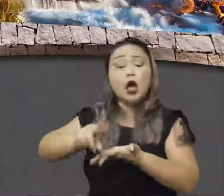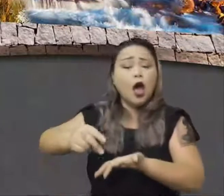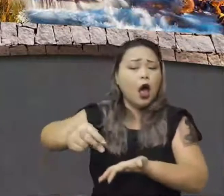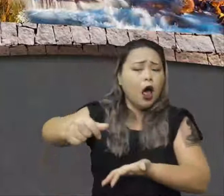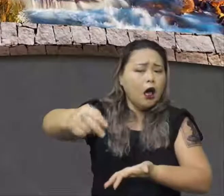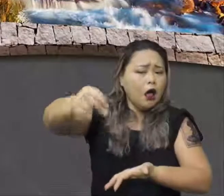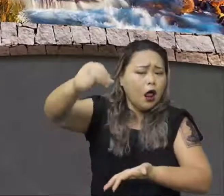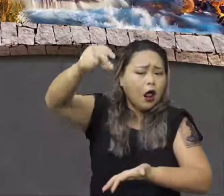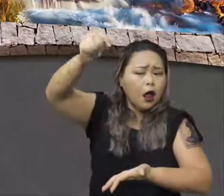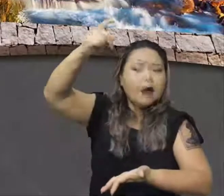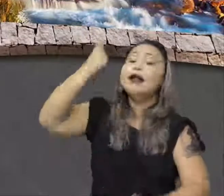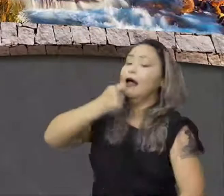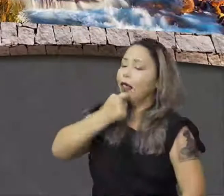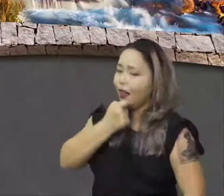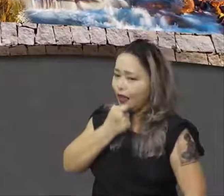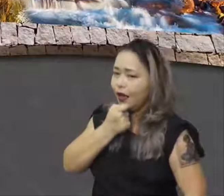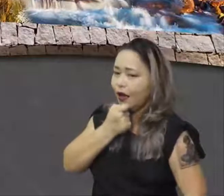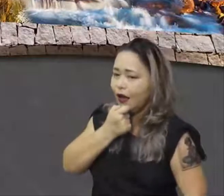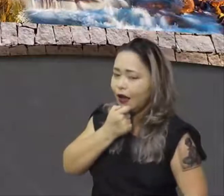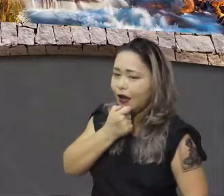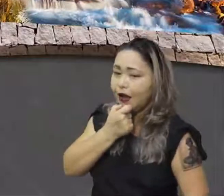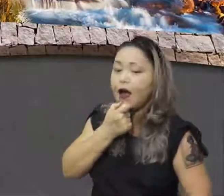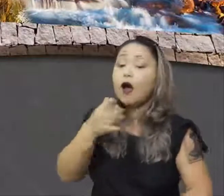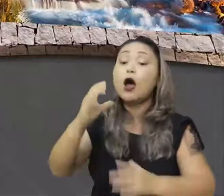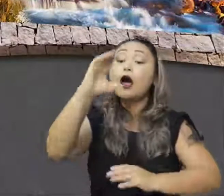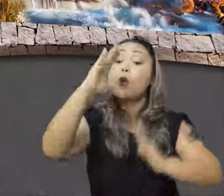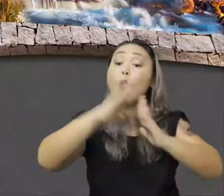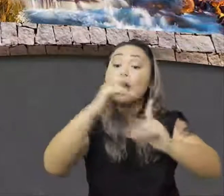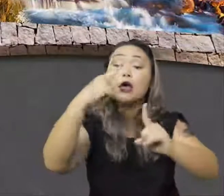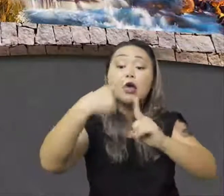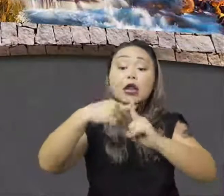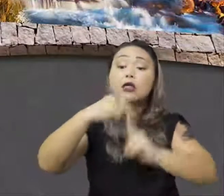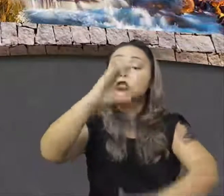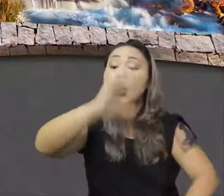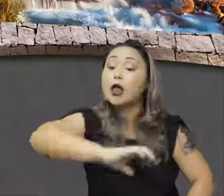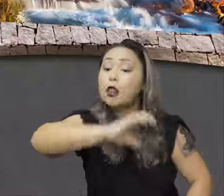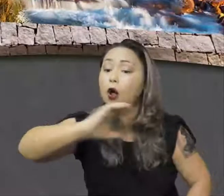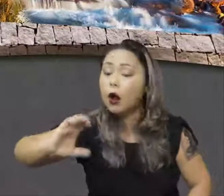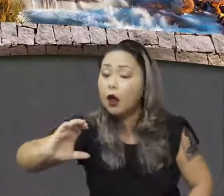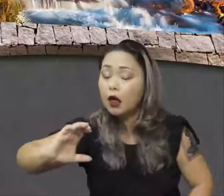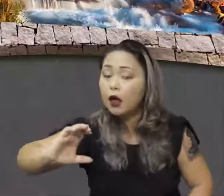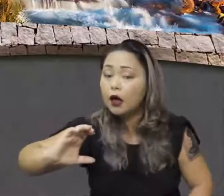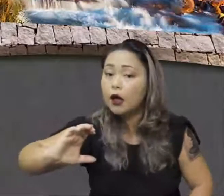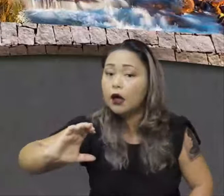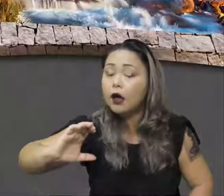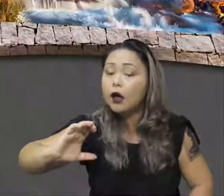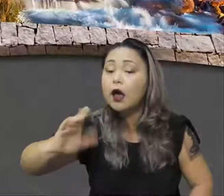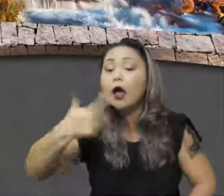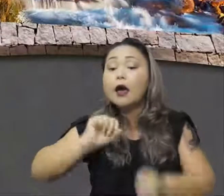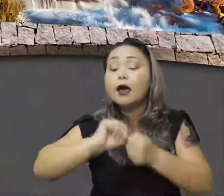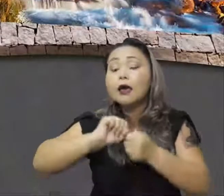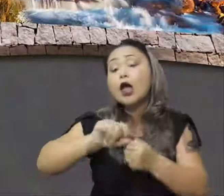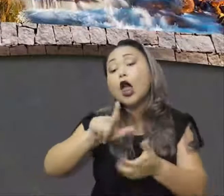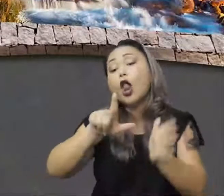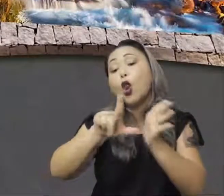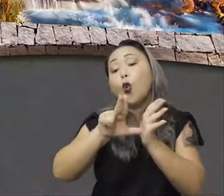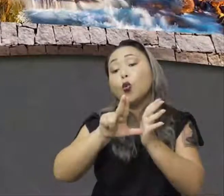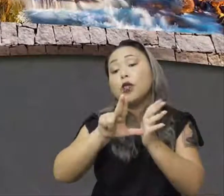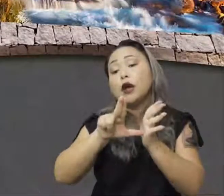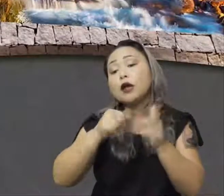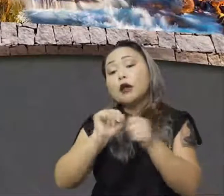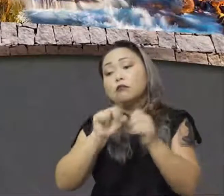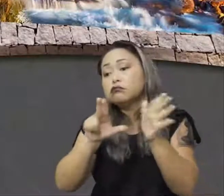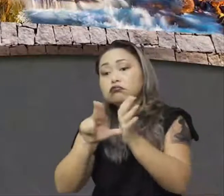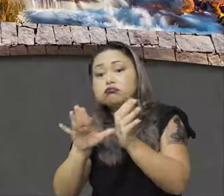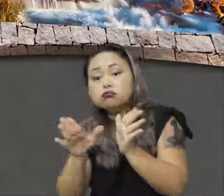Teve lá na Inglaterra com a Igreja Católica e o luteranismo. Claro que nós vamos não